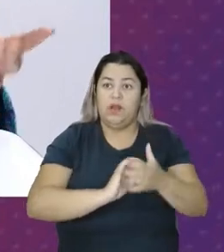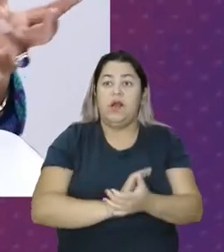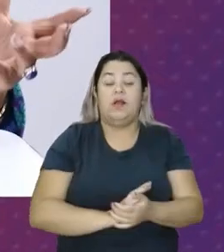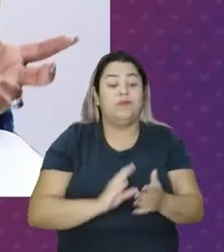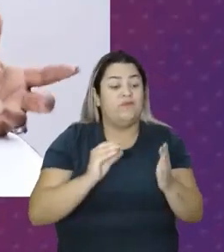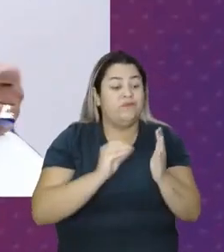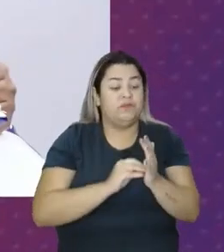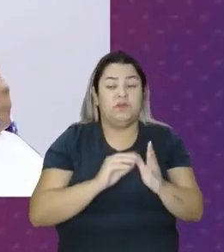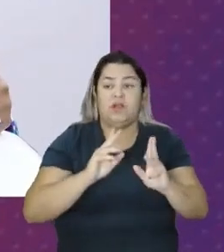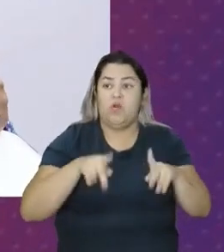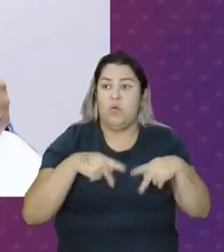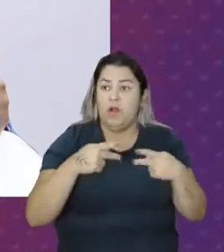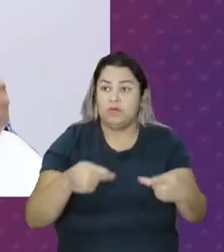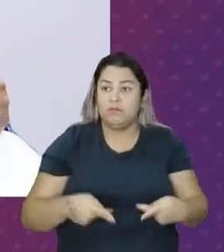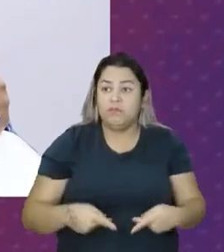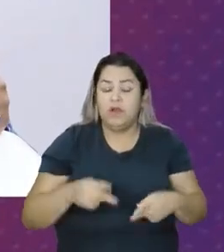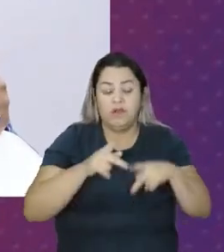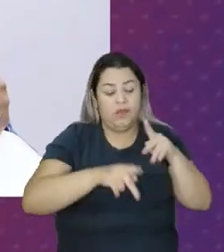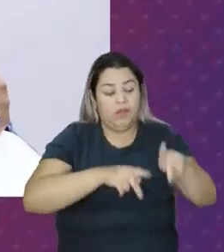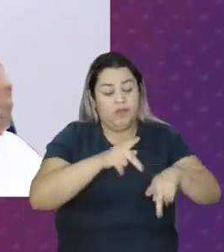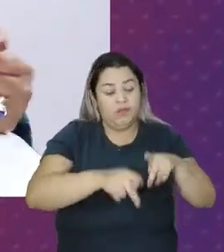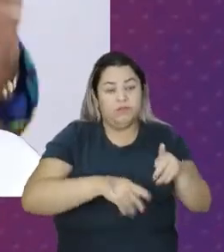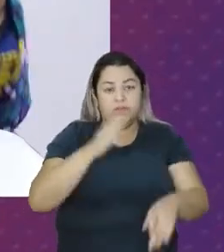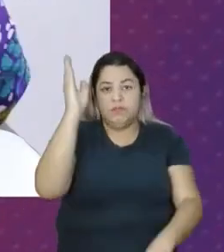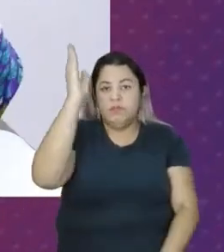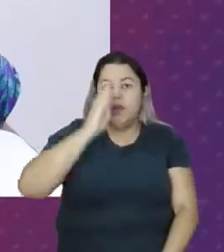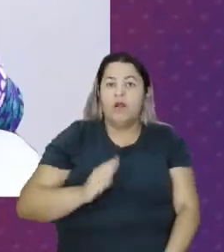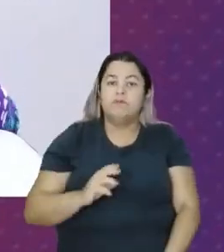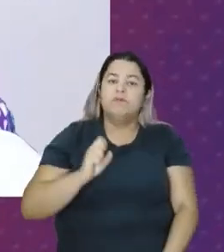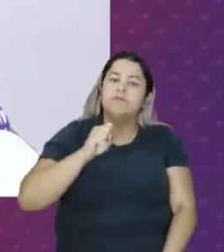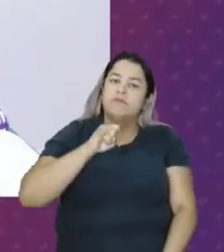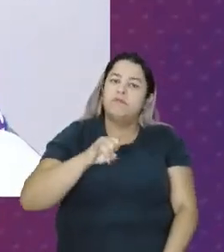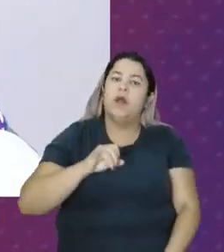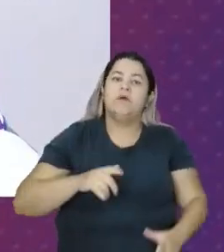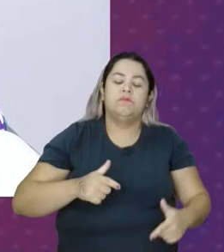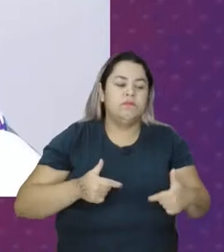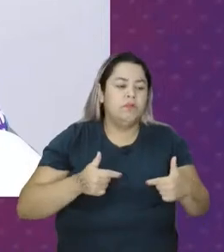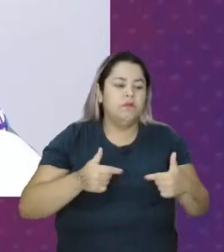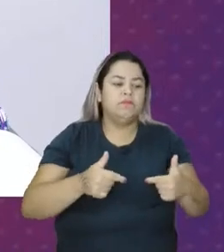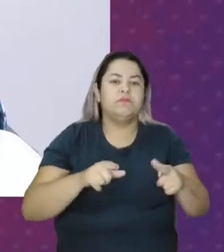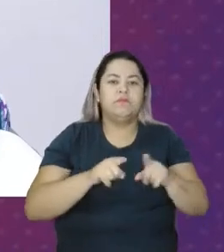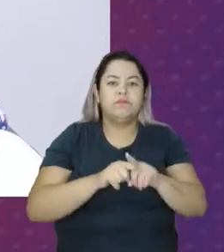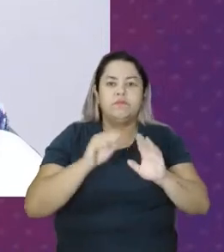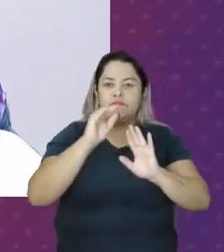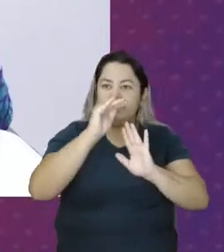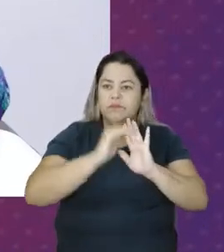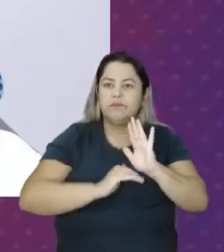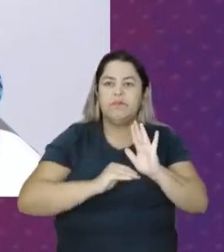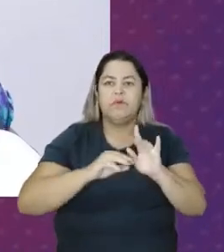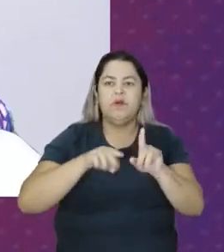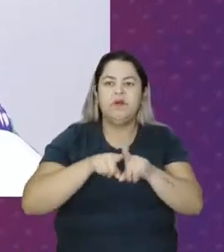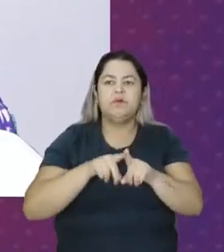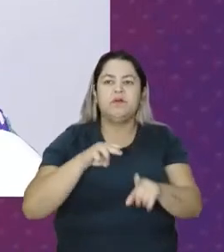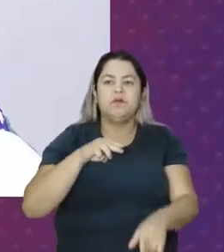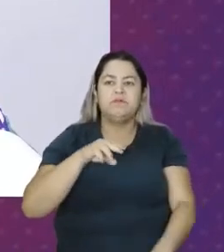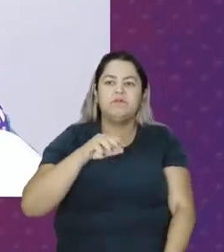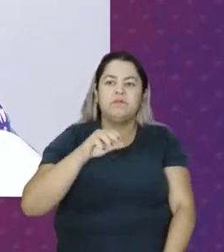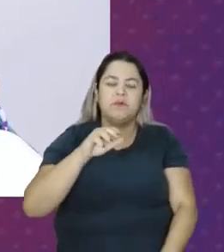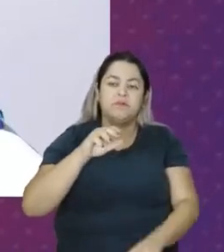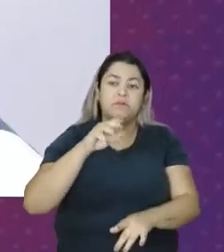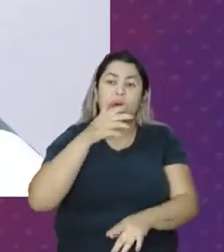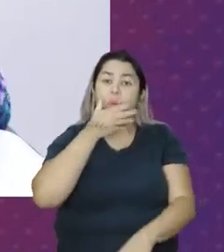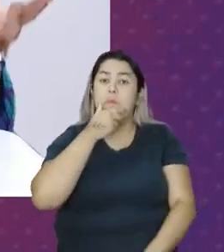a maioria do povo brasileiro, né? Se a gente não enfrentar a pauta do machismo, do